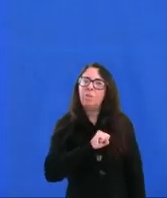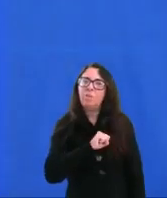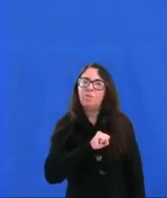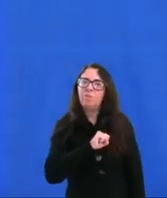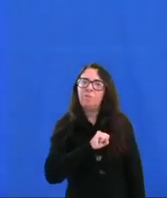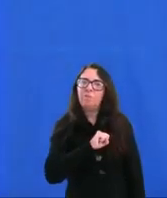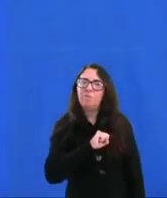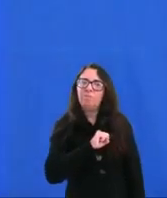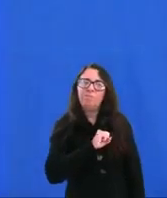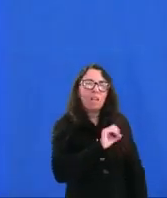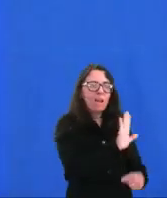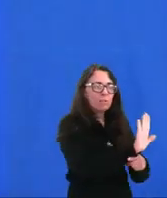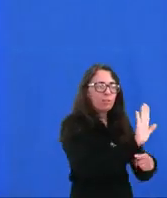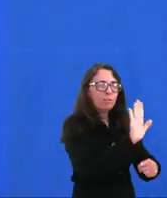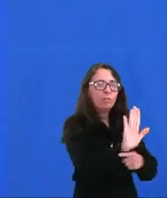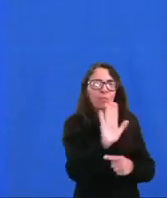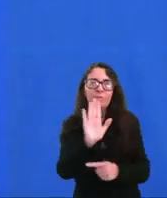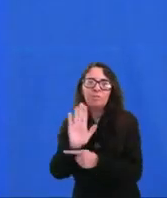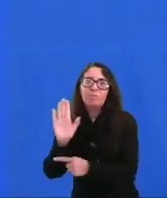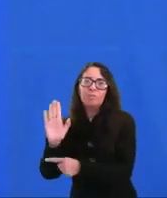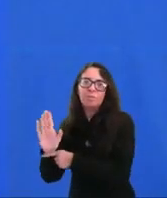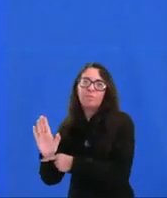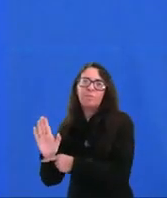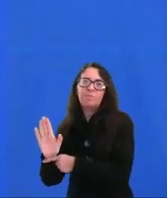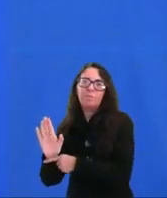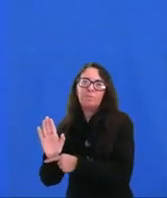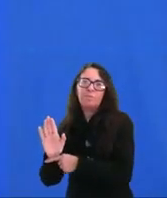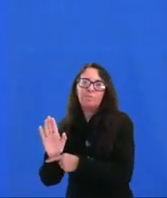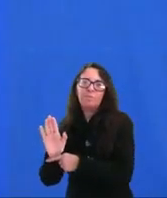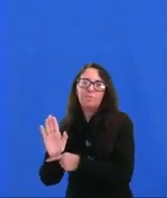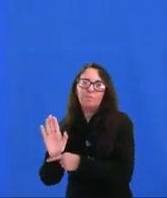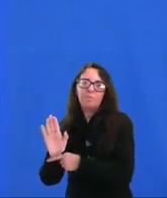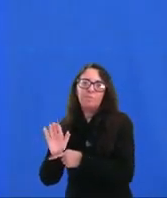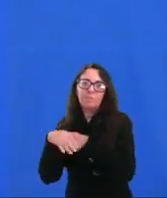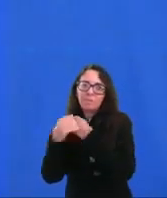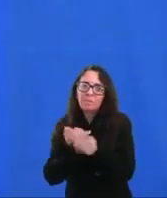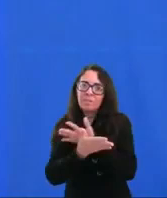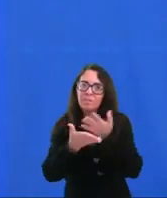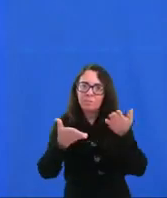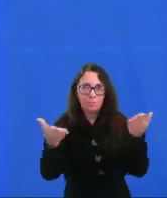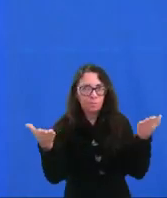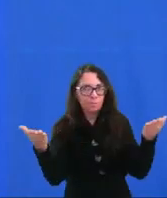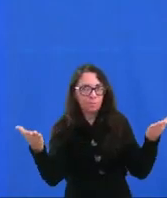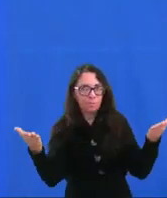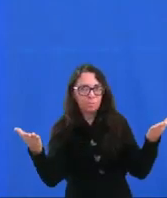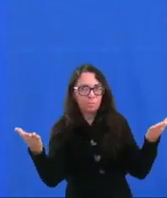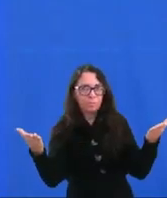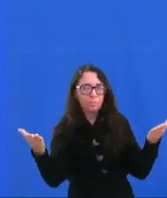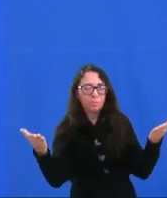chegamos aqui ao final de mais uma lição nessa manhã.